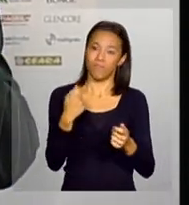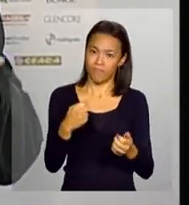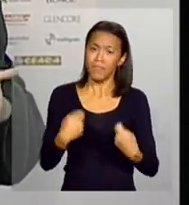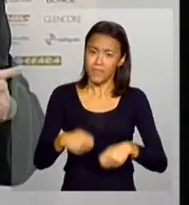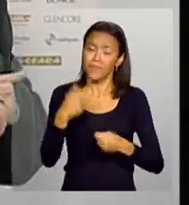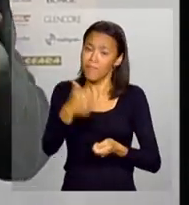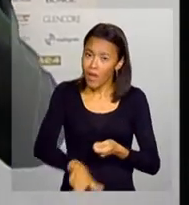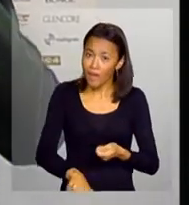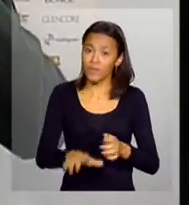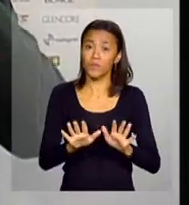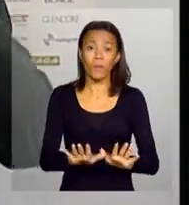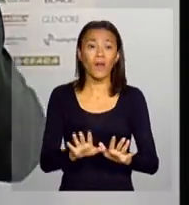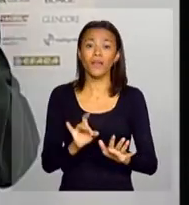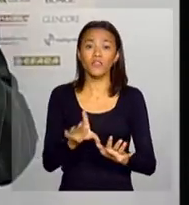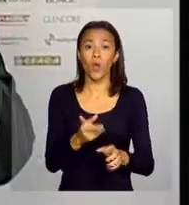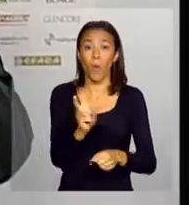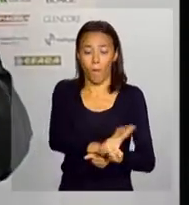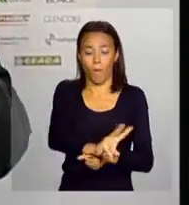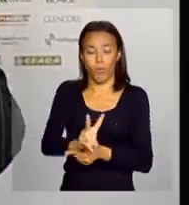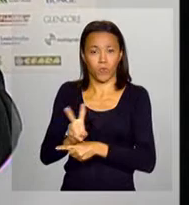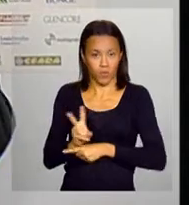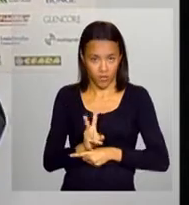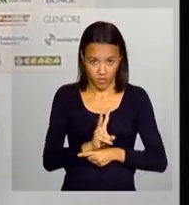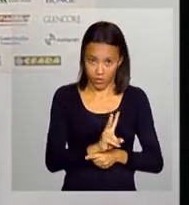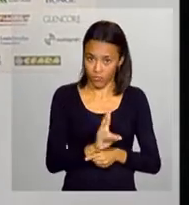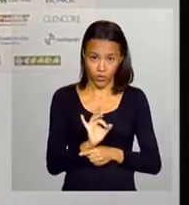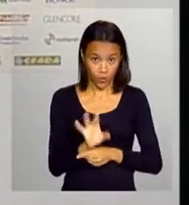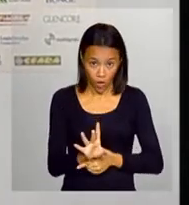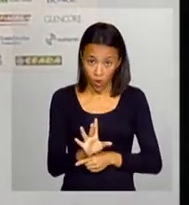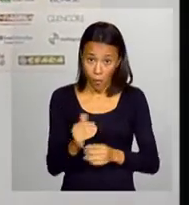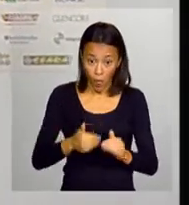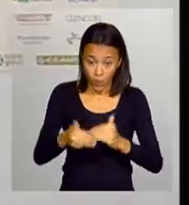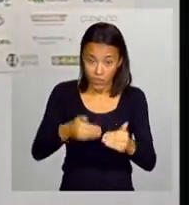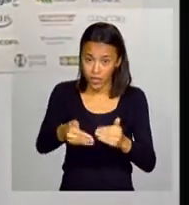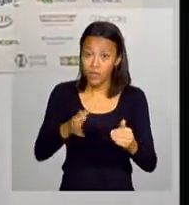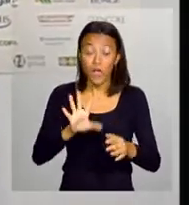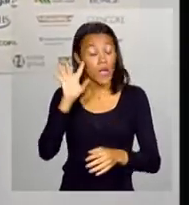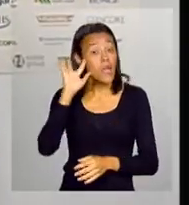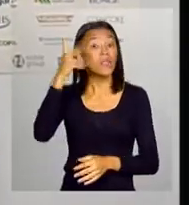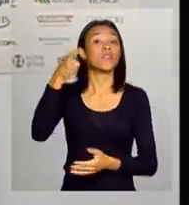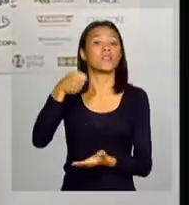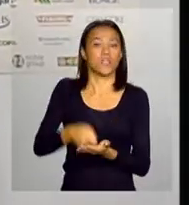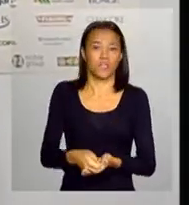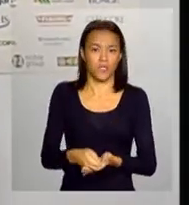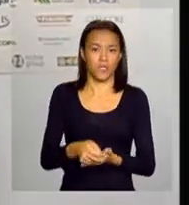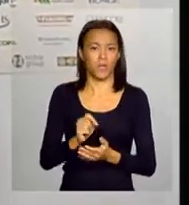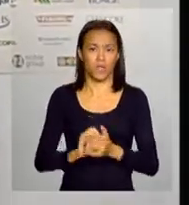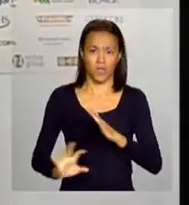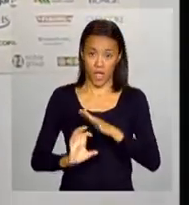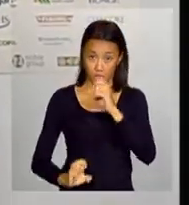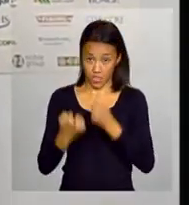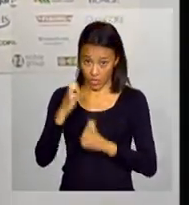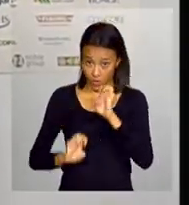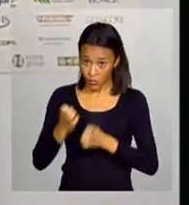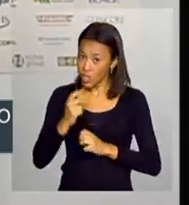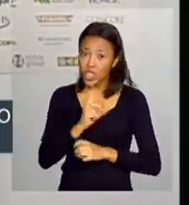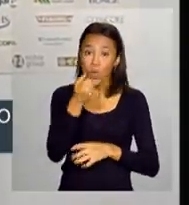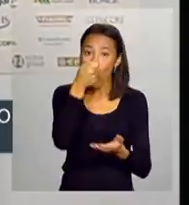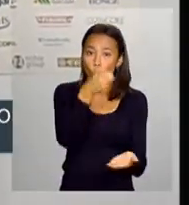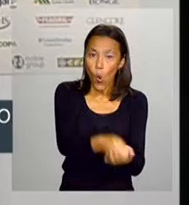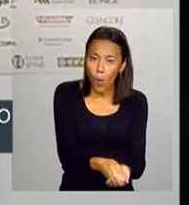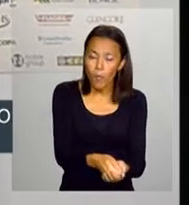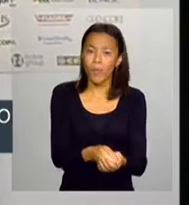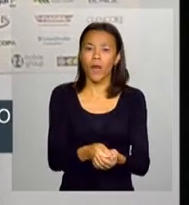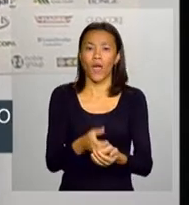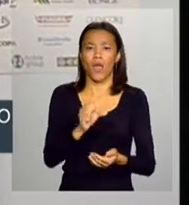moratória não é um processo de monitoramento. A moratória é um processo de tomada de decisão da indústria de não comprar soja de